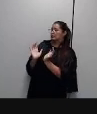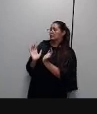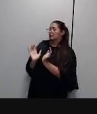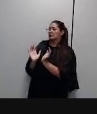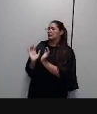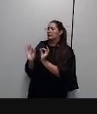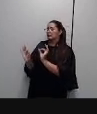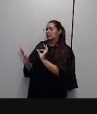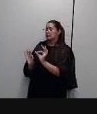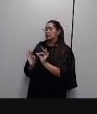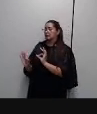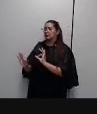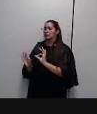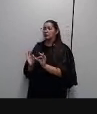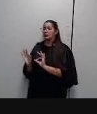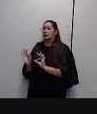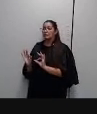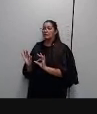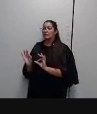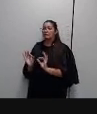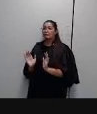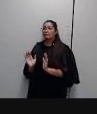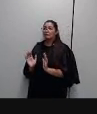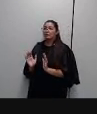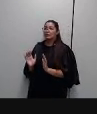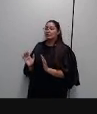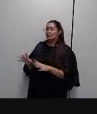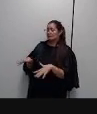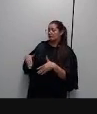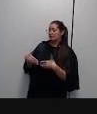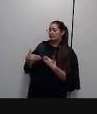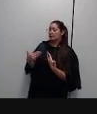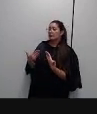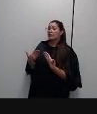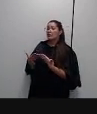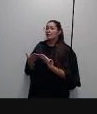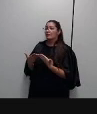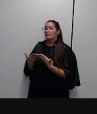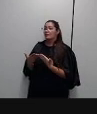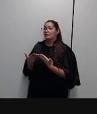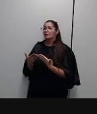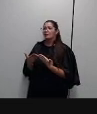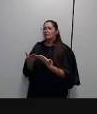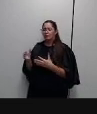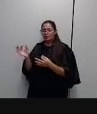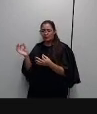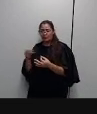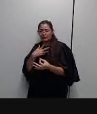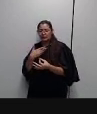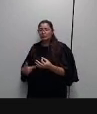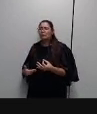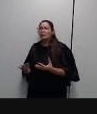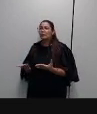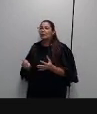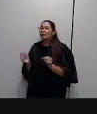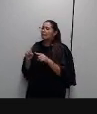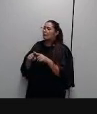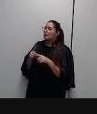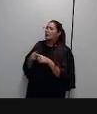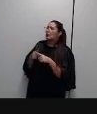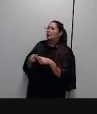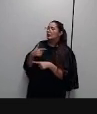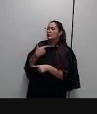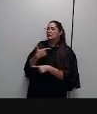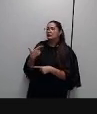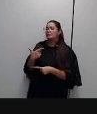receita de se trata de uma de uma remuneração de natureza de preço público por quê Porque a segunda turma entende